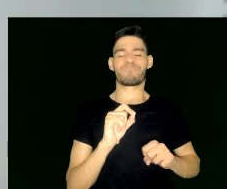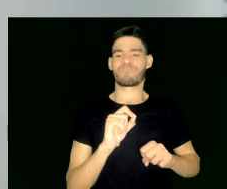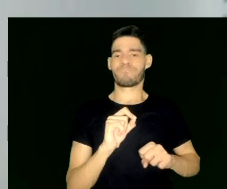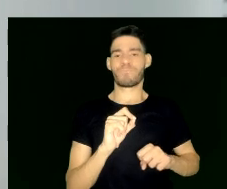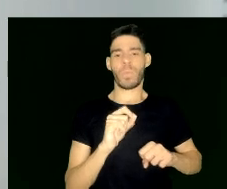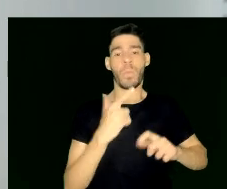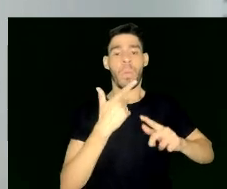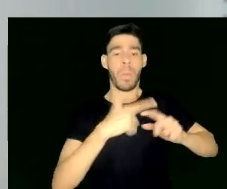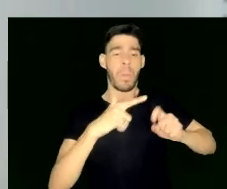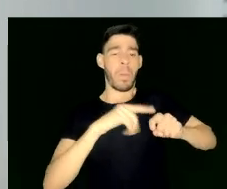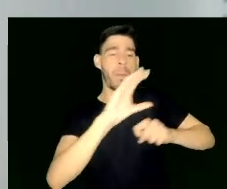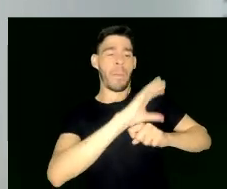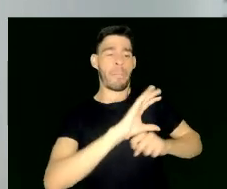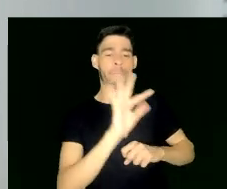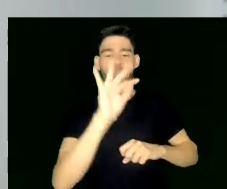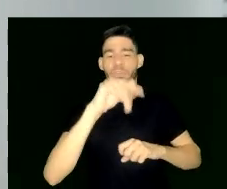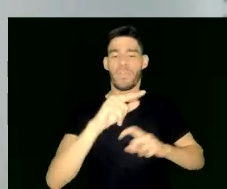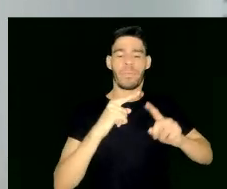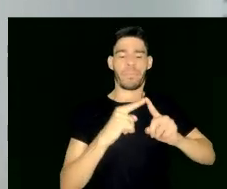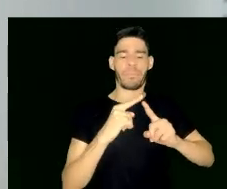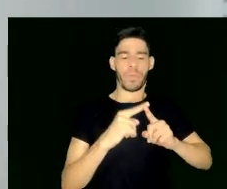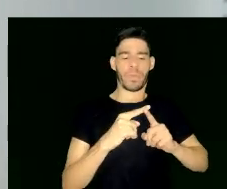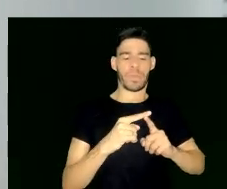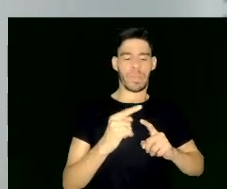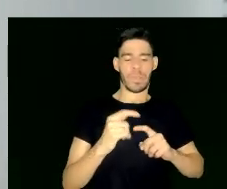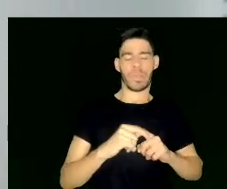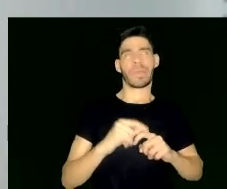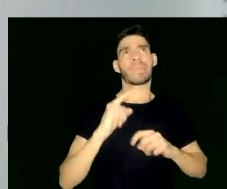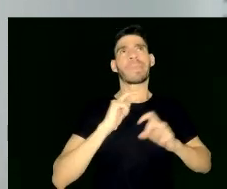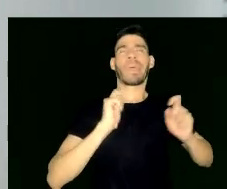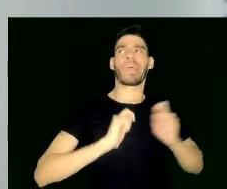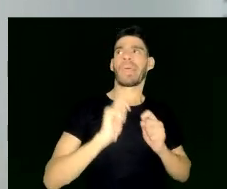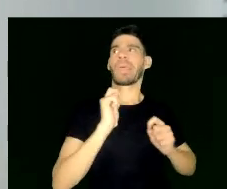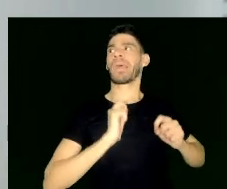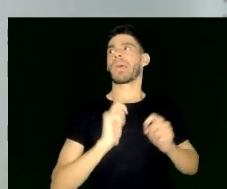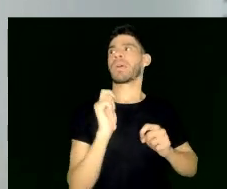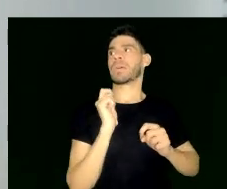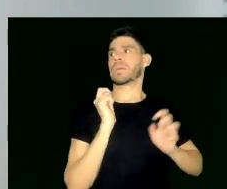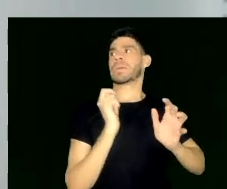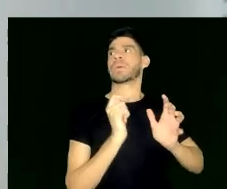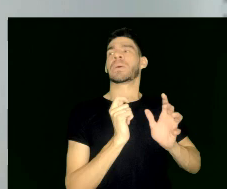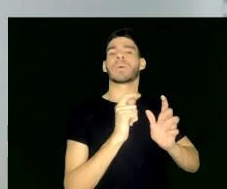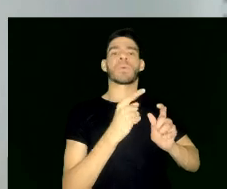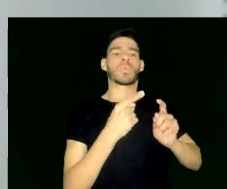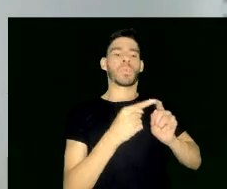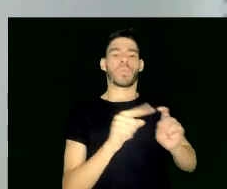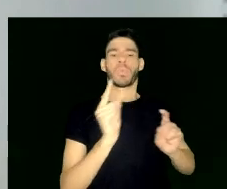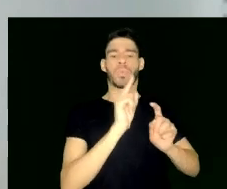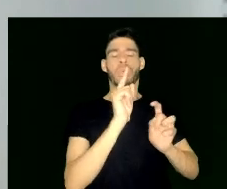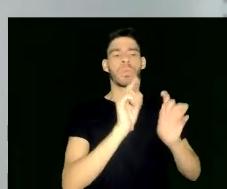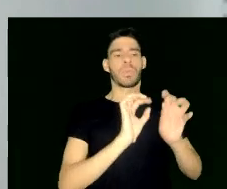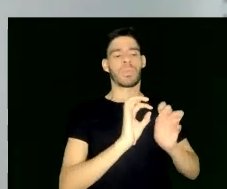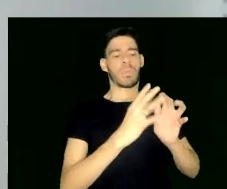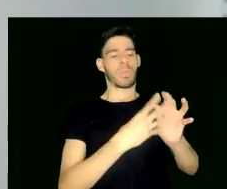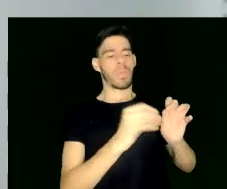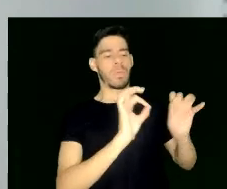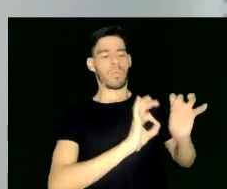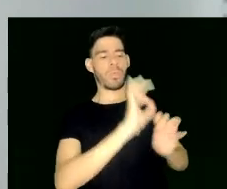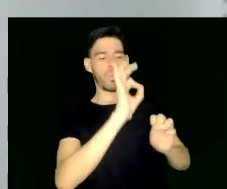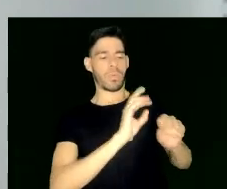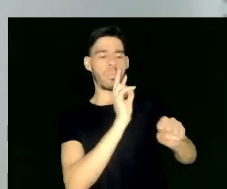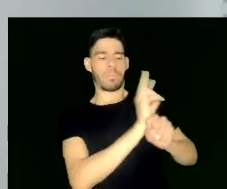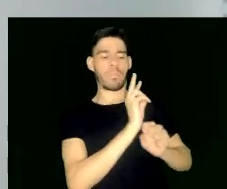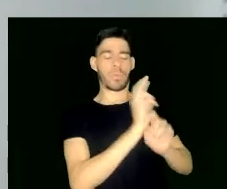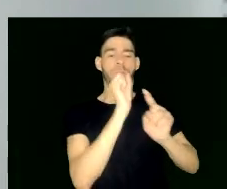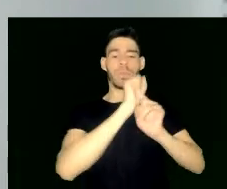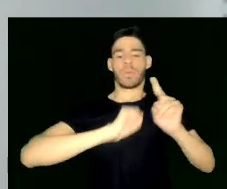falência da Constituição, do Estado de Direito, ou a agonia, né, desses modelos de organização